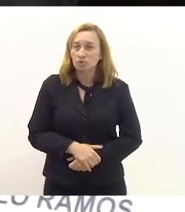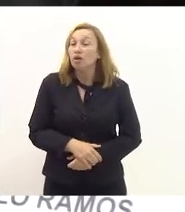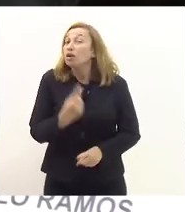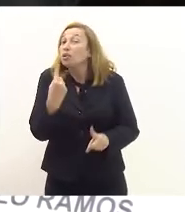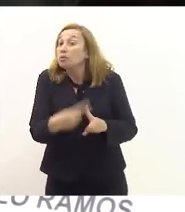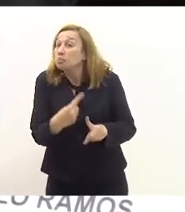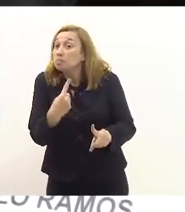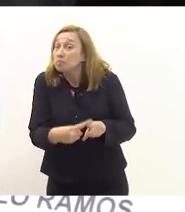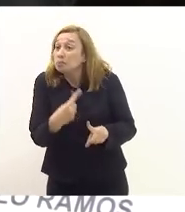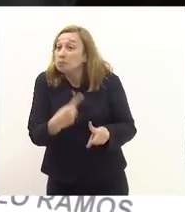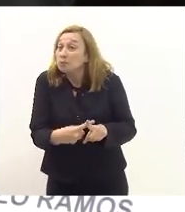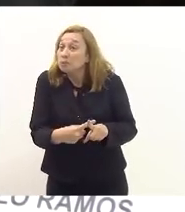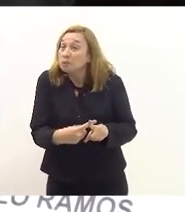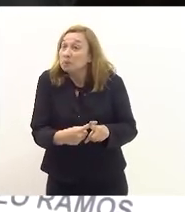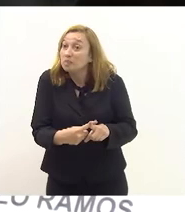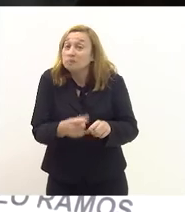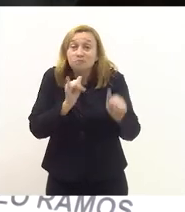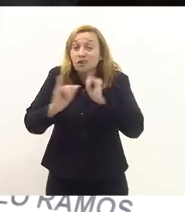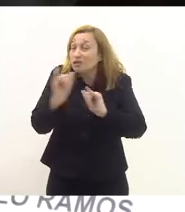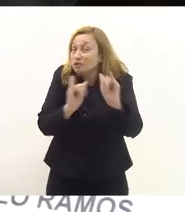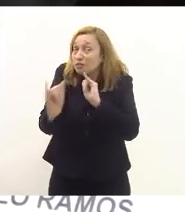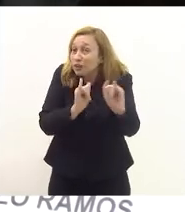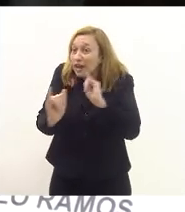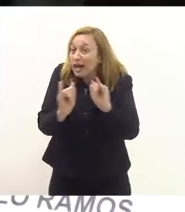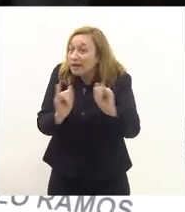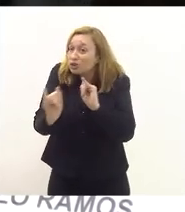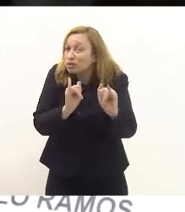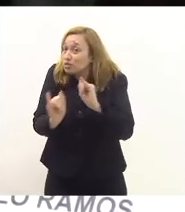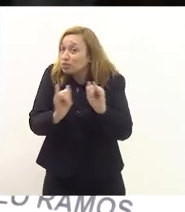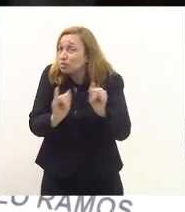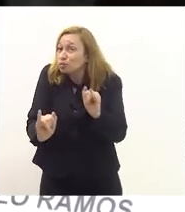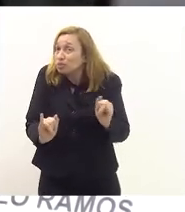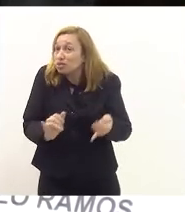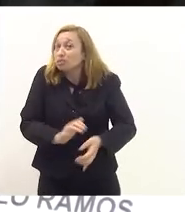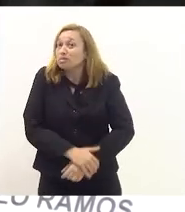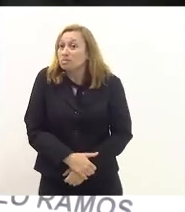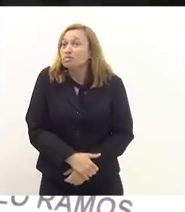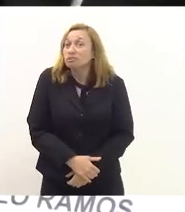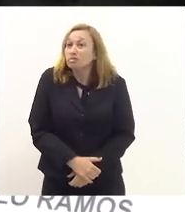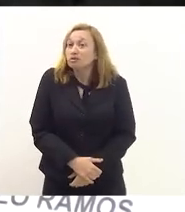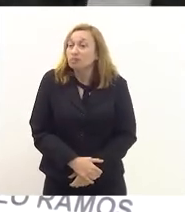Porque e aí a gente tem que divulgar isso. Isso não pode ficar escondido conosco aqui.